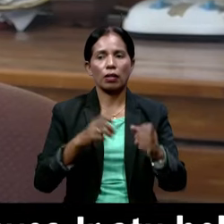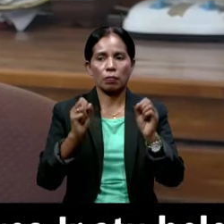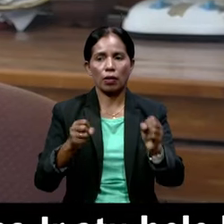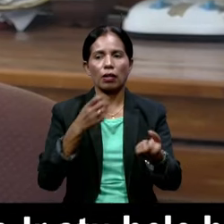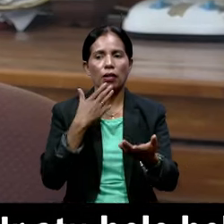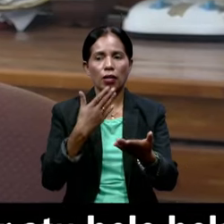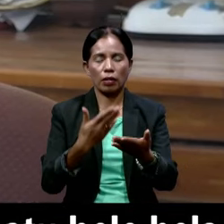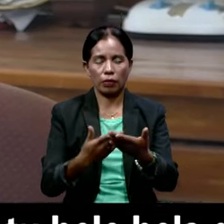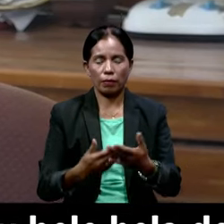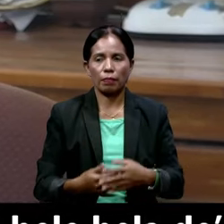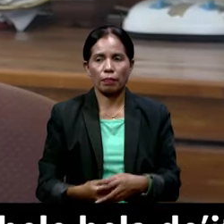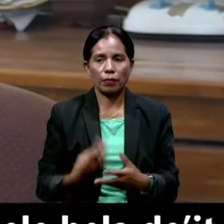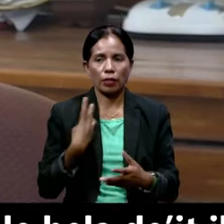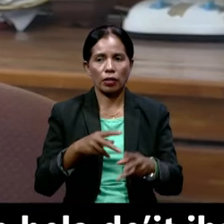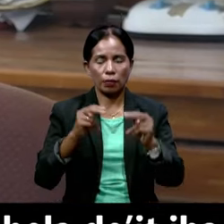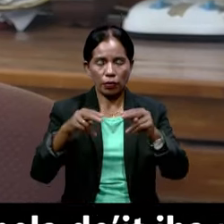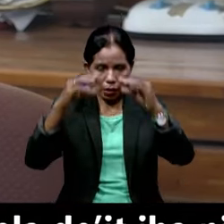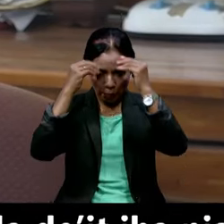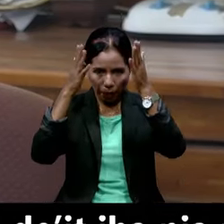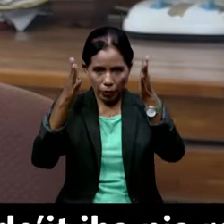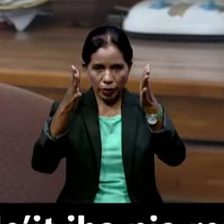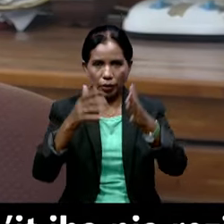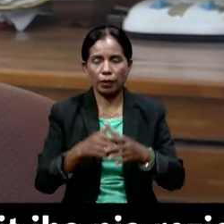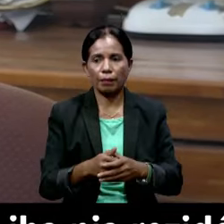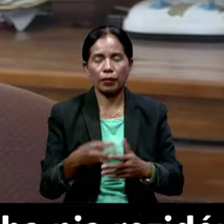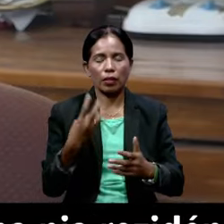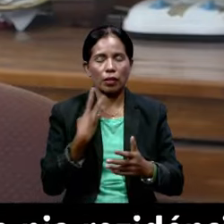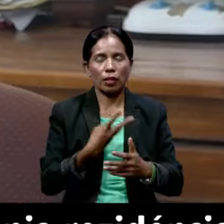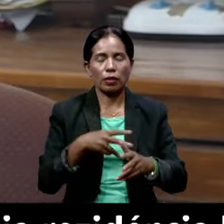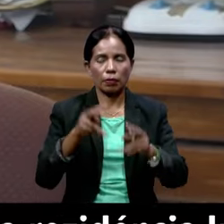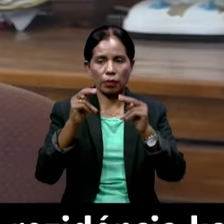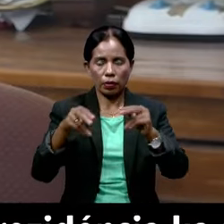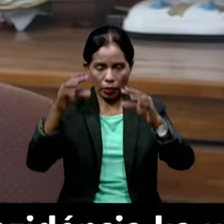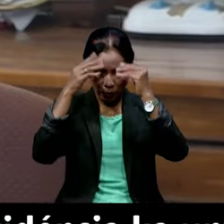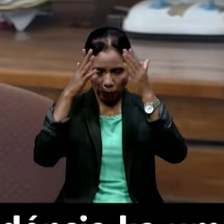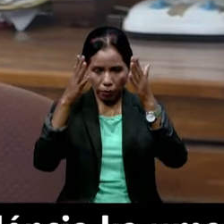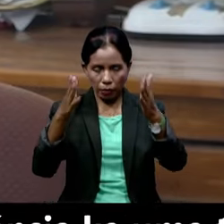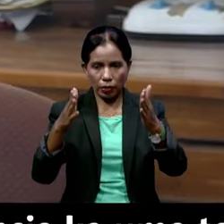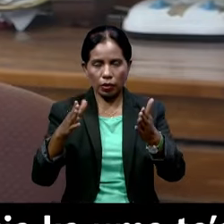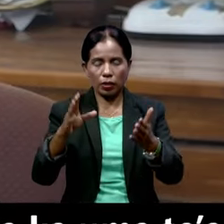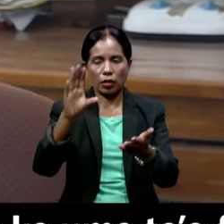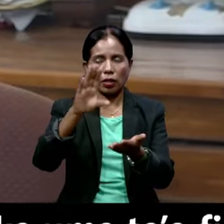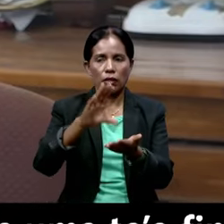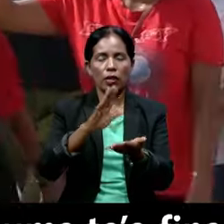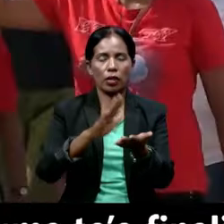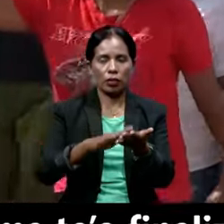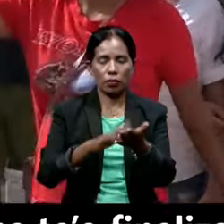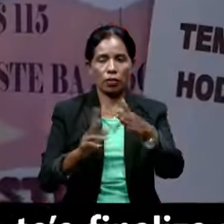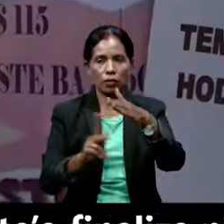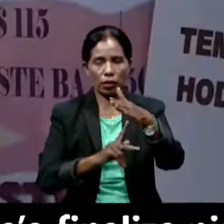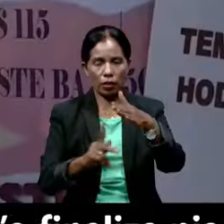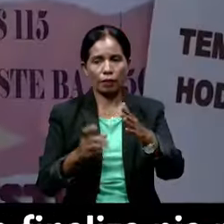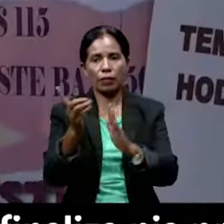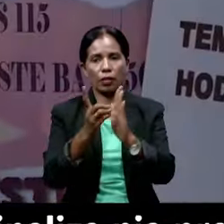qualidade. Ita precisa professores. Ita precisa professores de ensino pré-escolares. Tu herdado